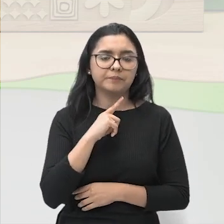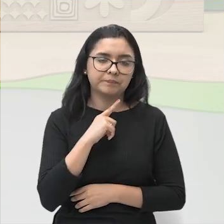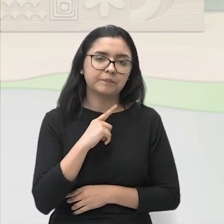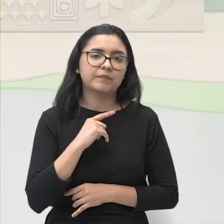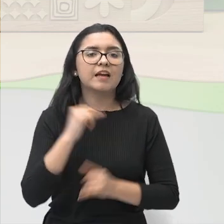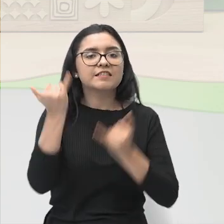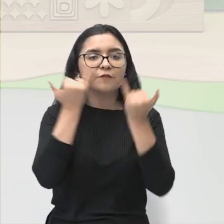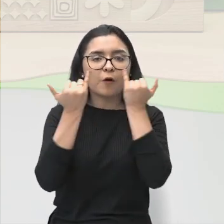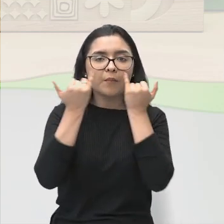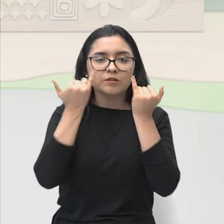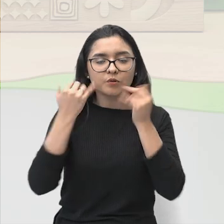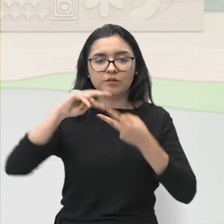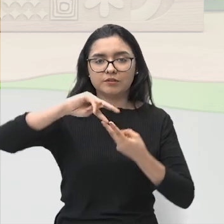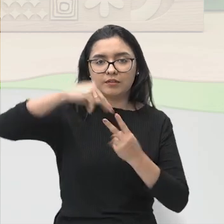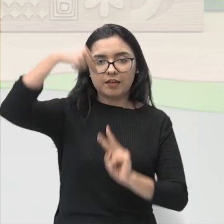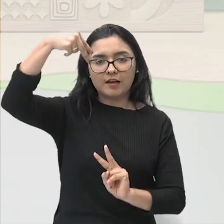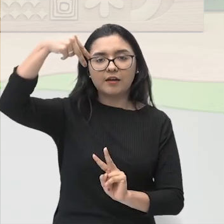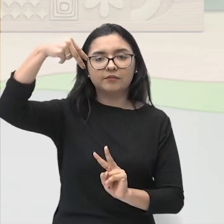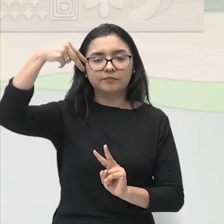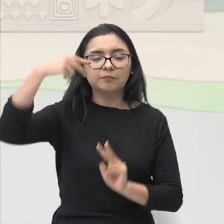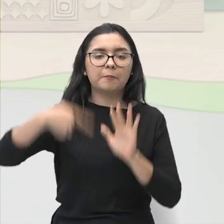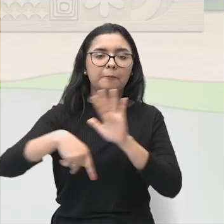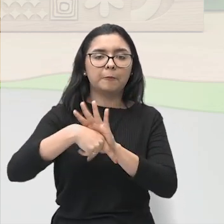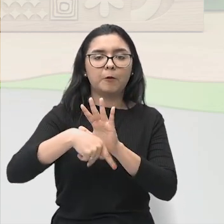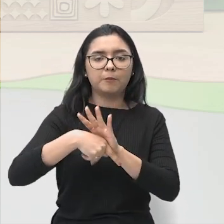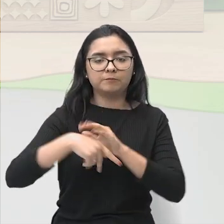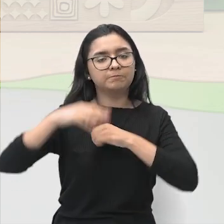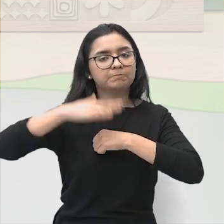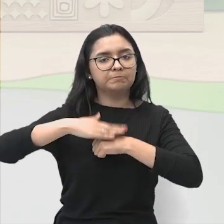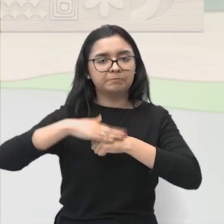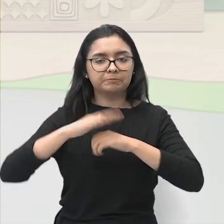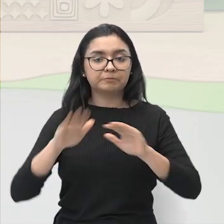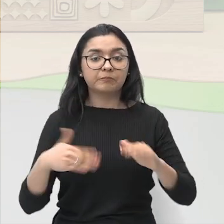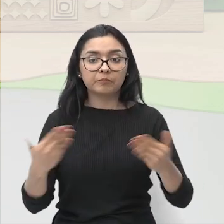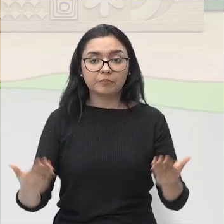as suas informações, certo?